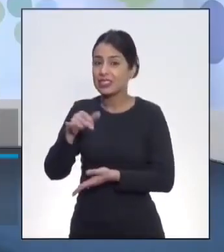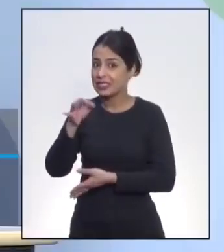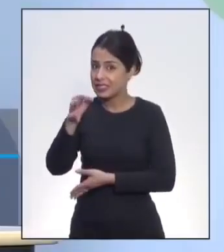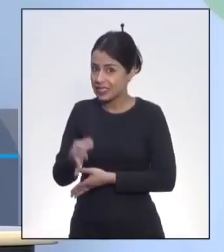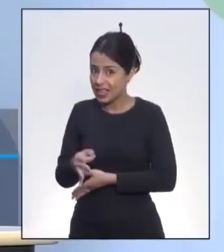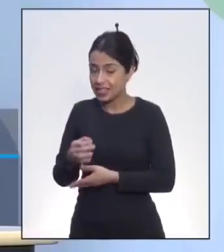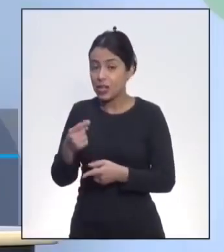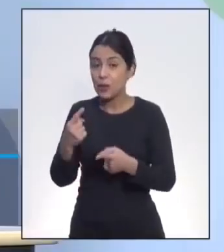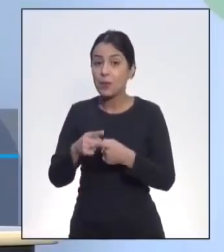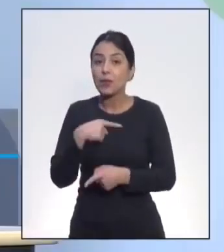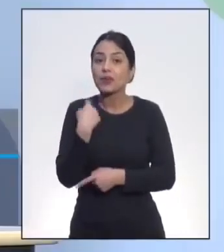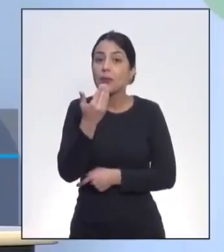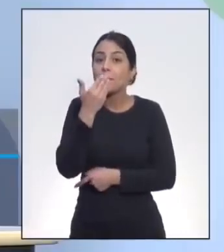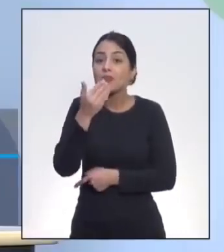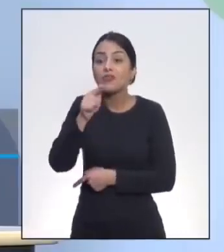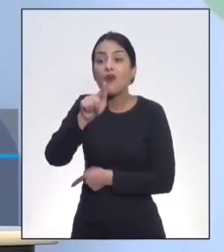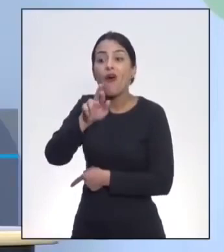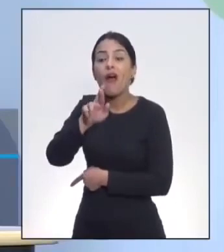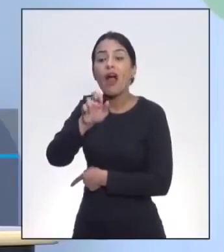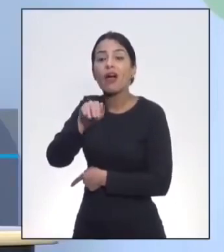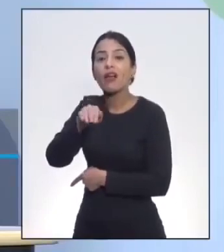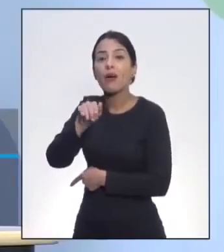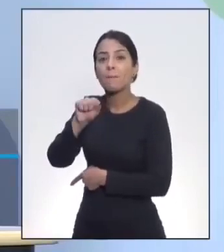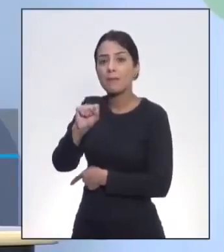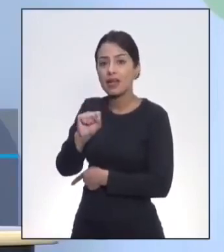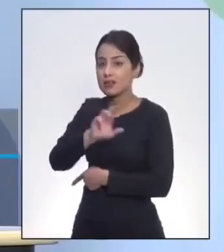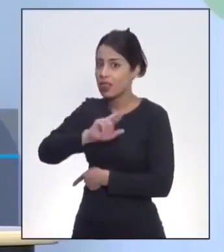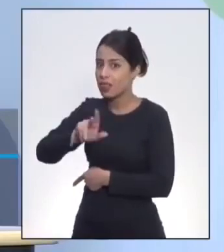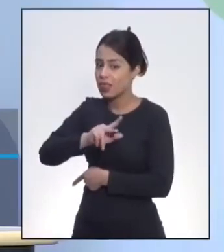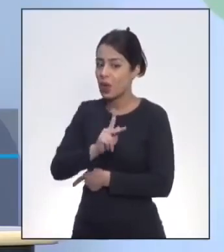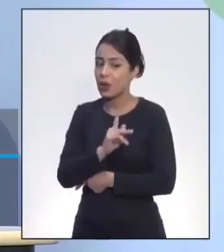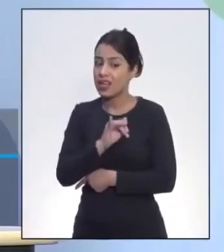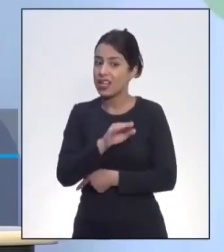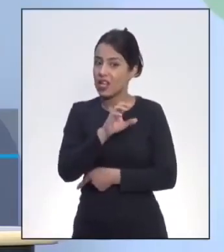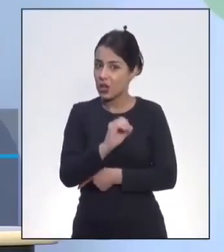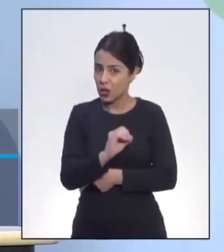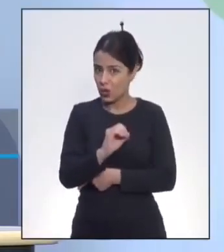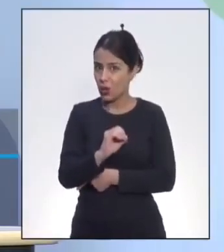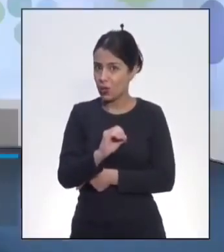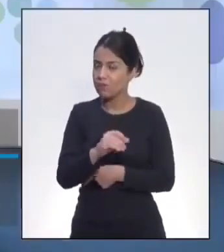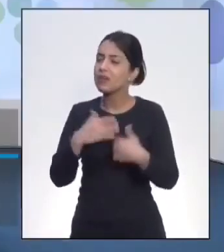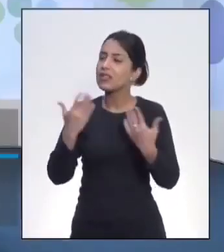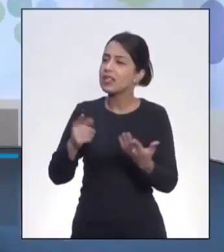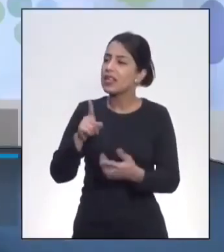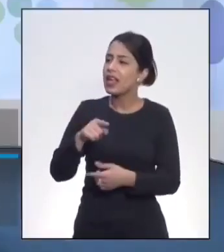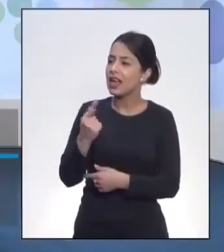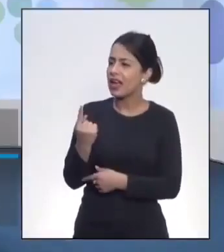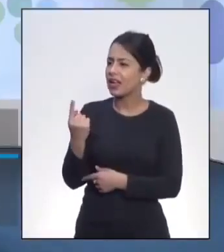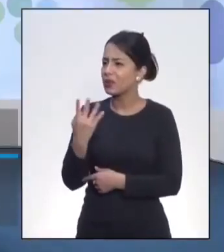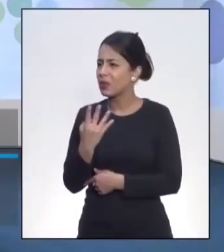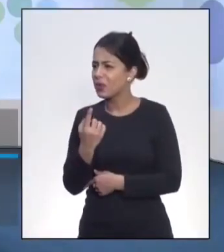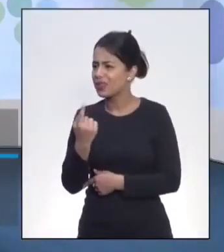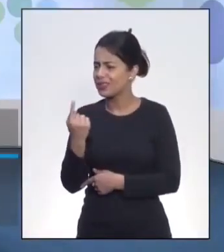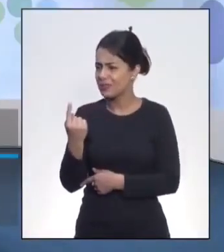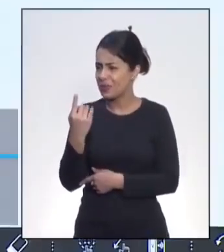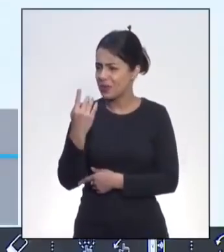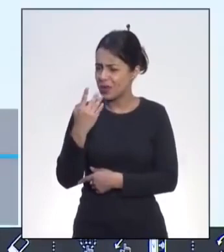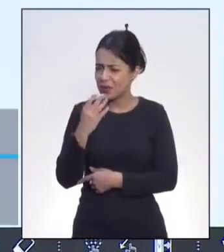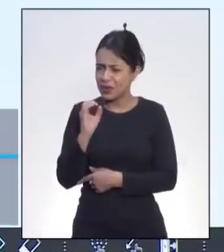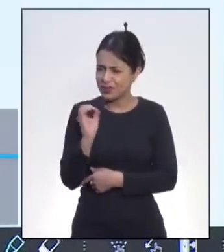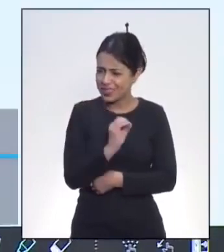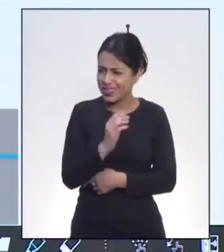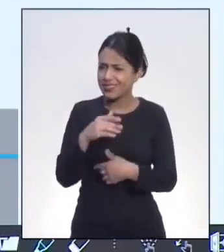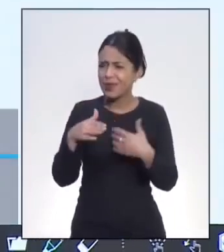pedido em gramas e não em quilogramas. Mas e aí, é 14.000, 1.400 ou nenhum deles? Então,